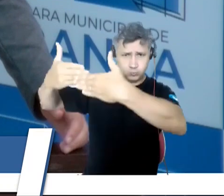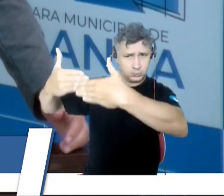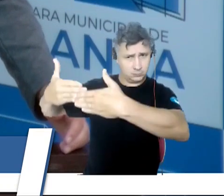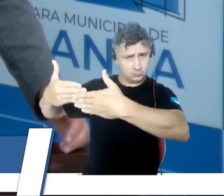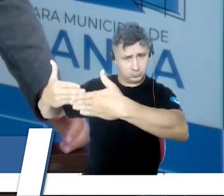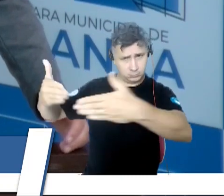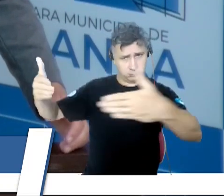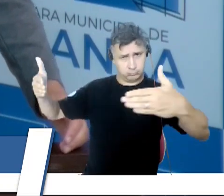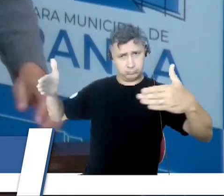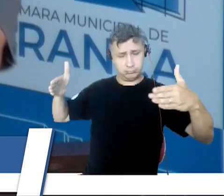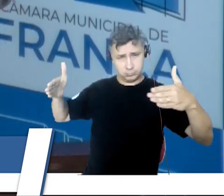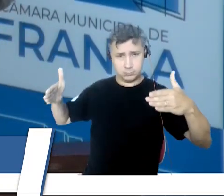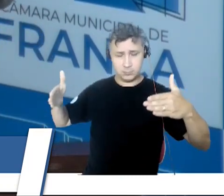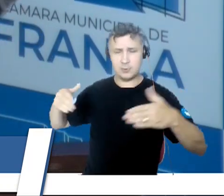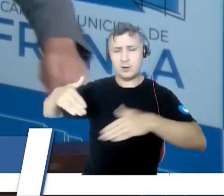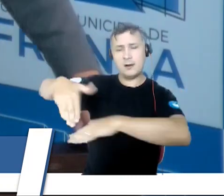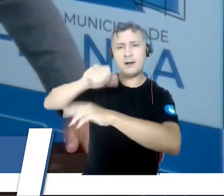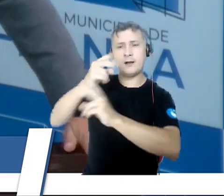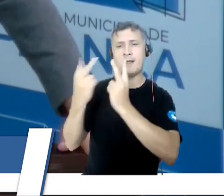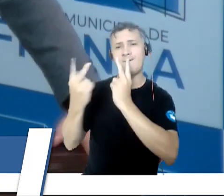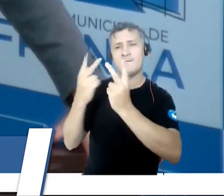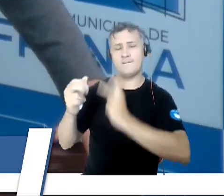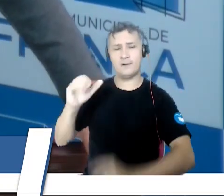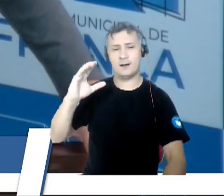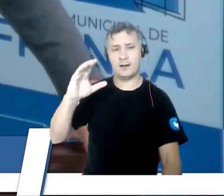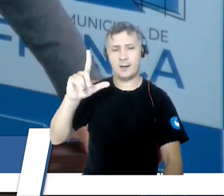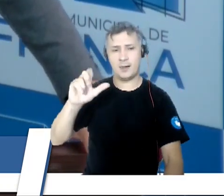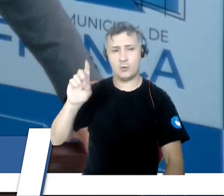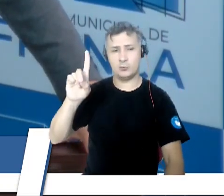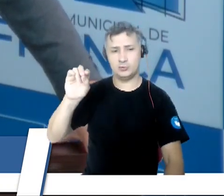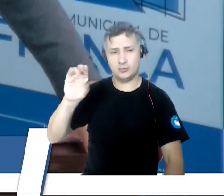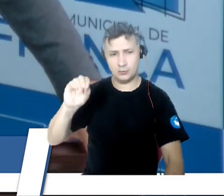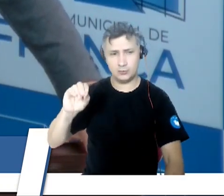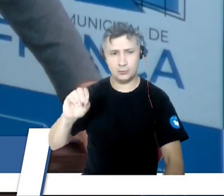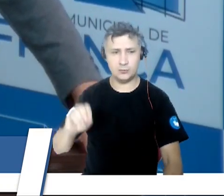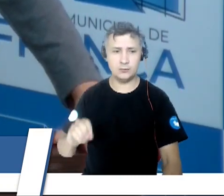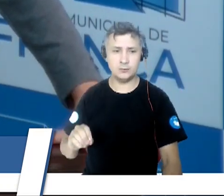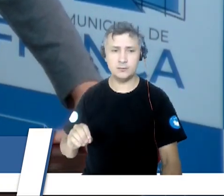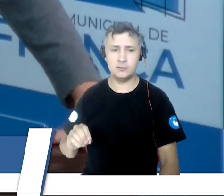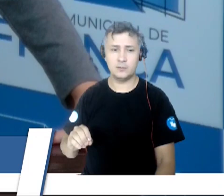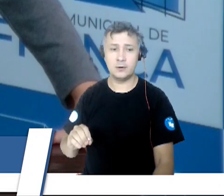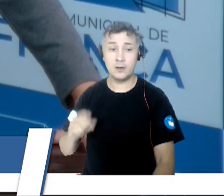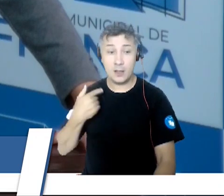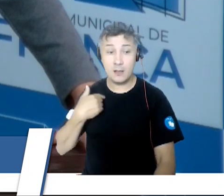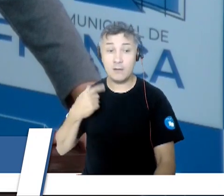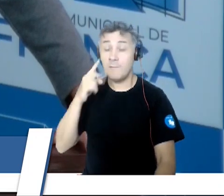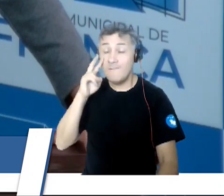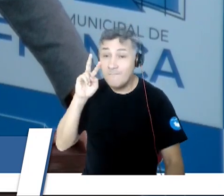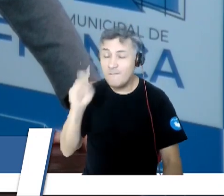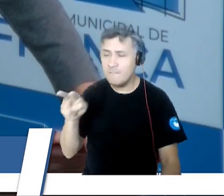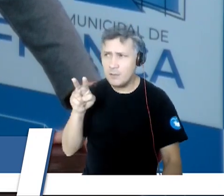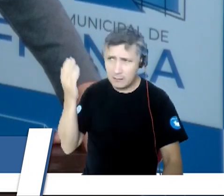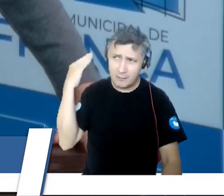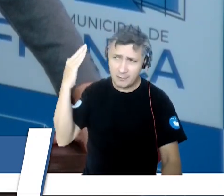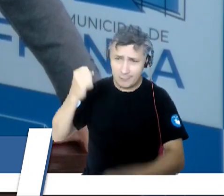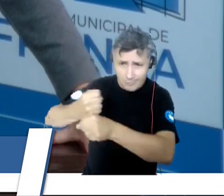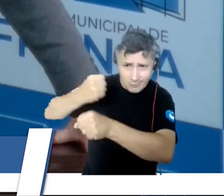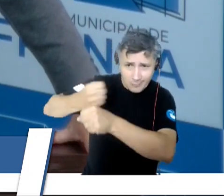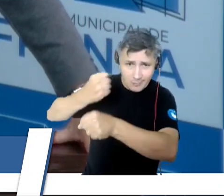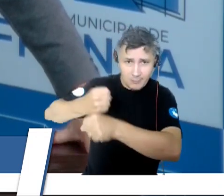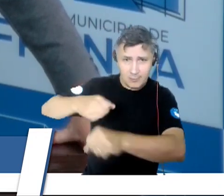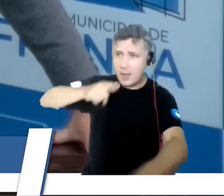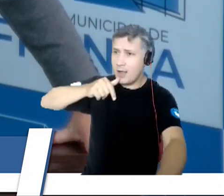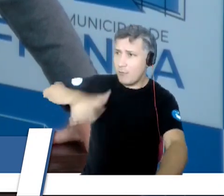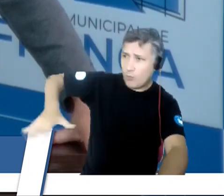Ribeiro. Della Motta, eu vi quando fizeram aquela lagoa de contenção. Se